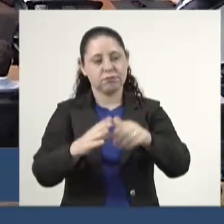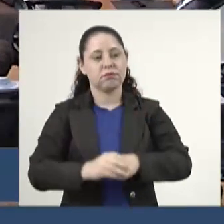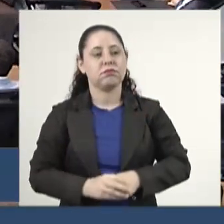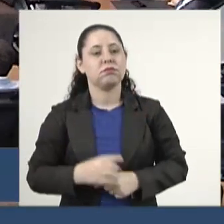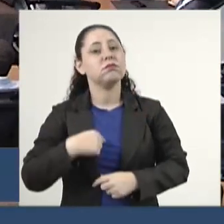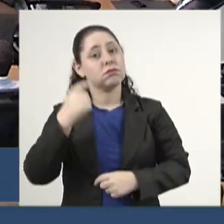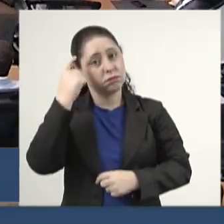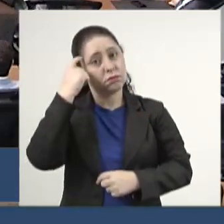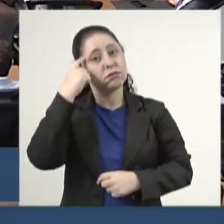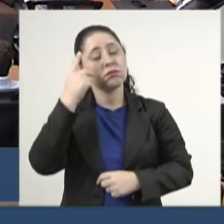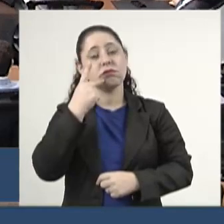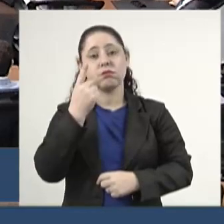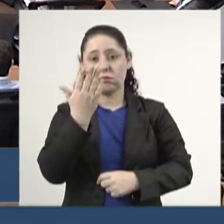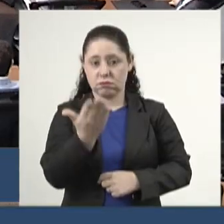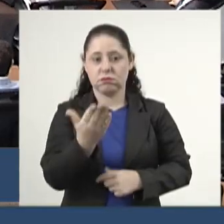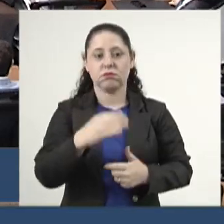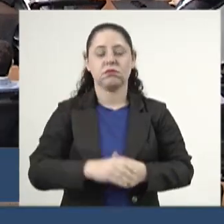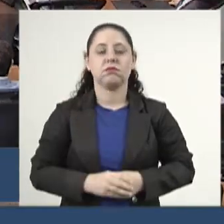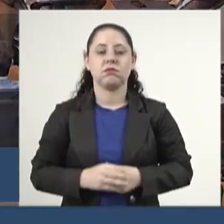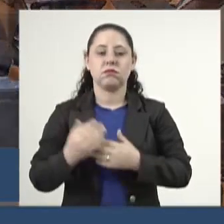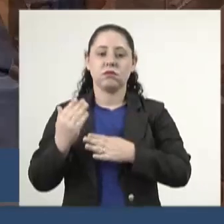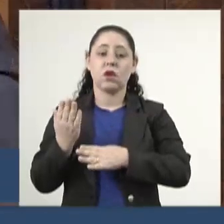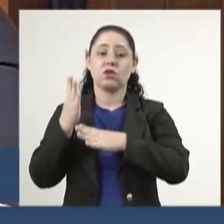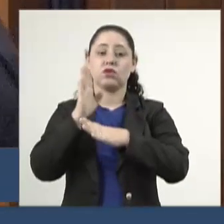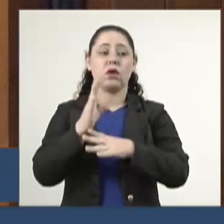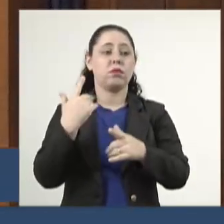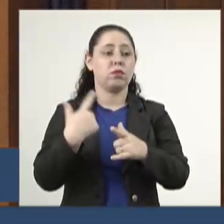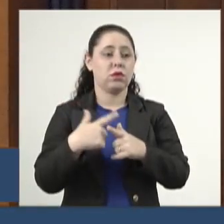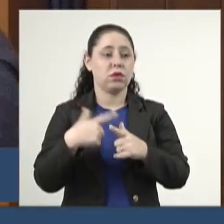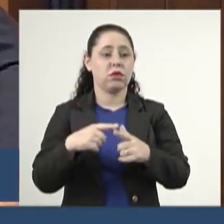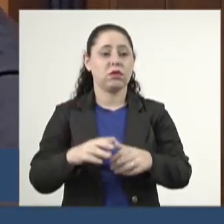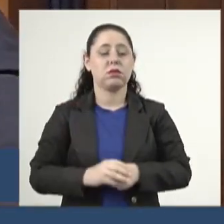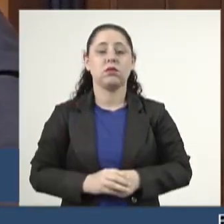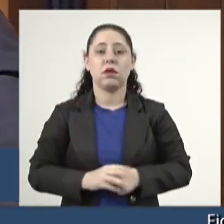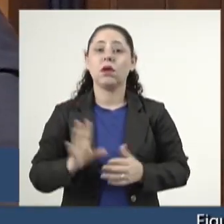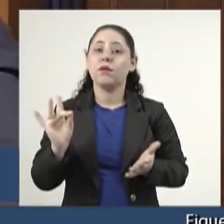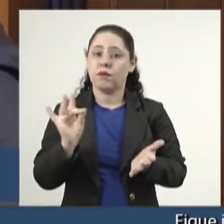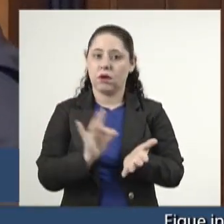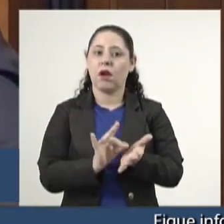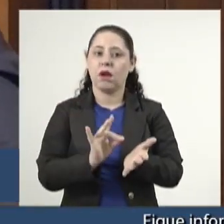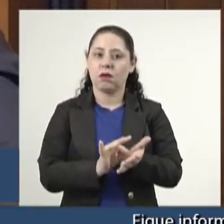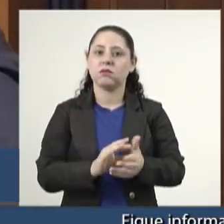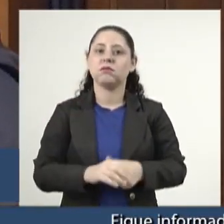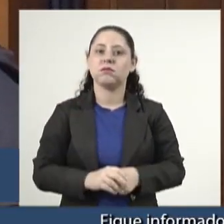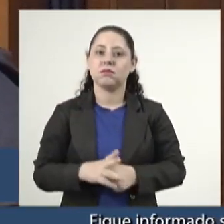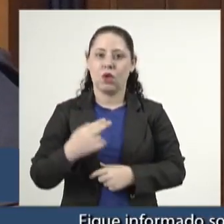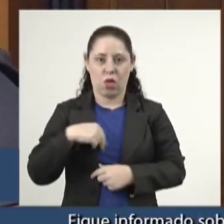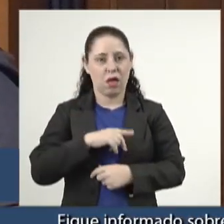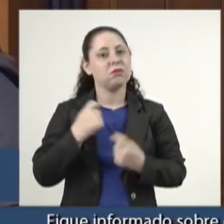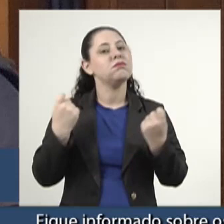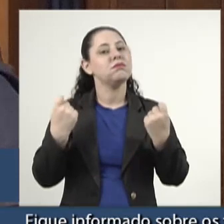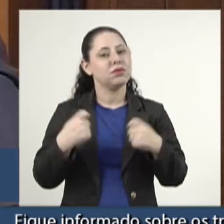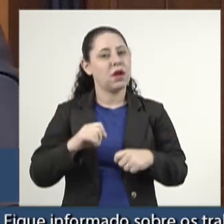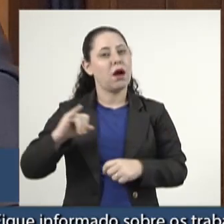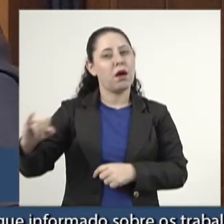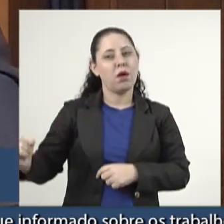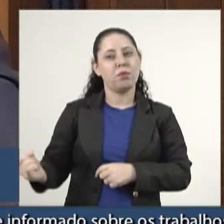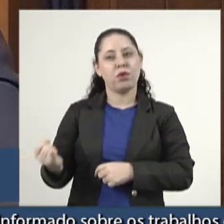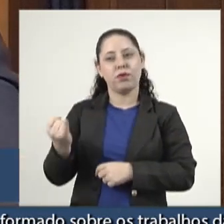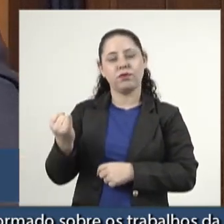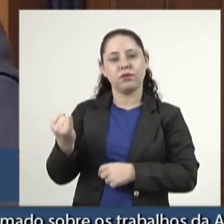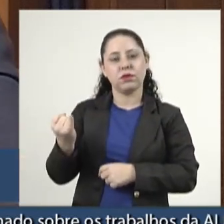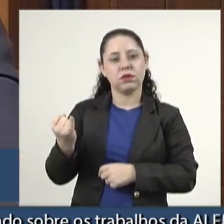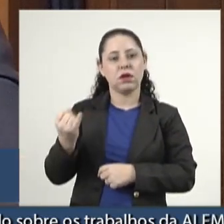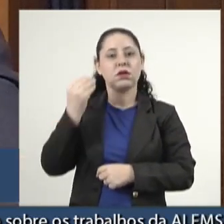acho importante essas contribuições, porque, de fato, nós temos que aproveitar